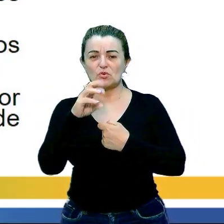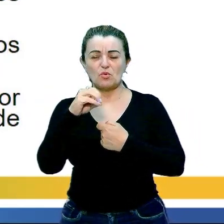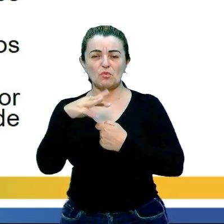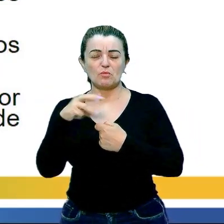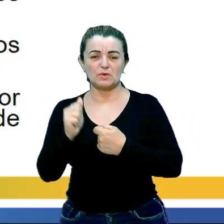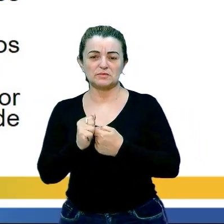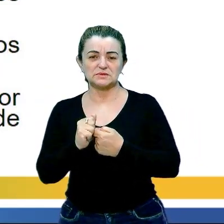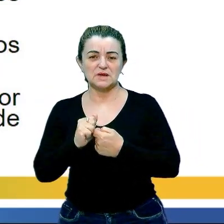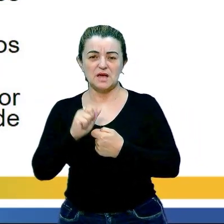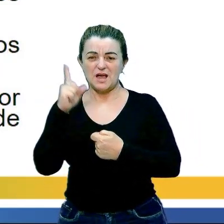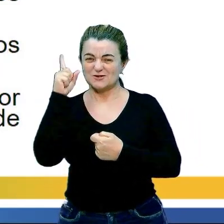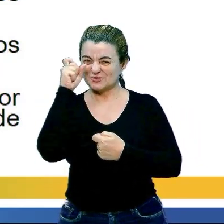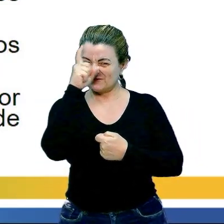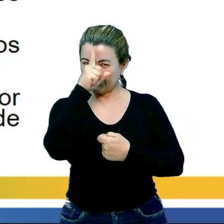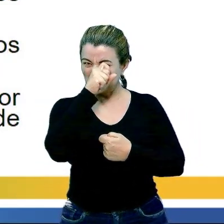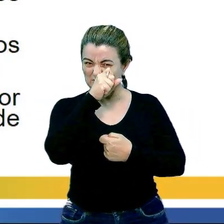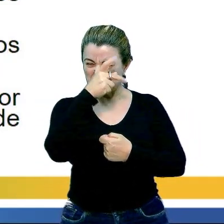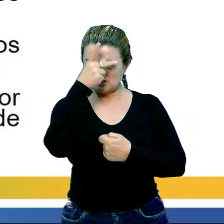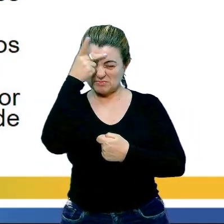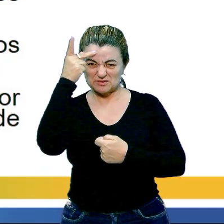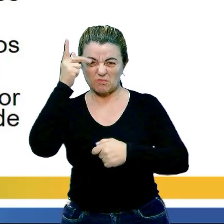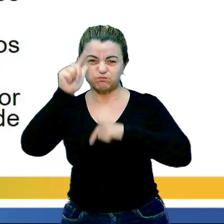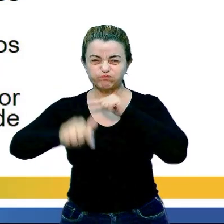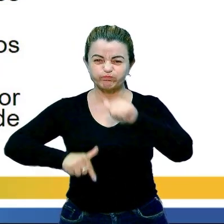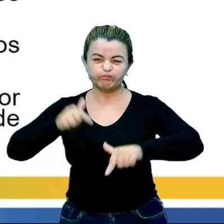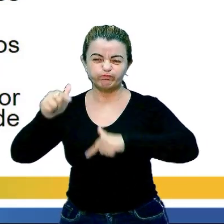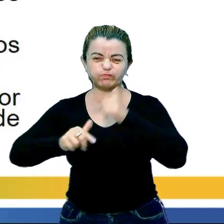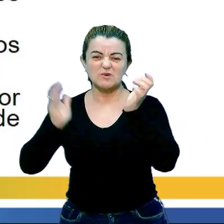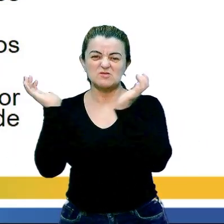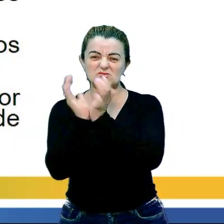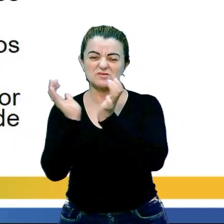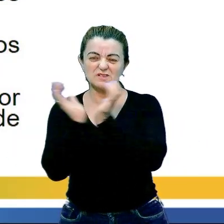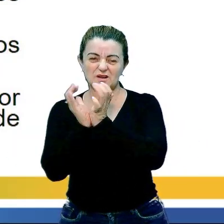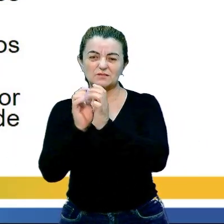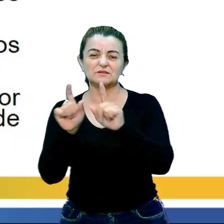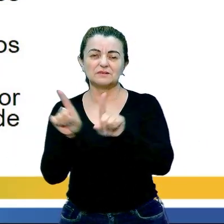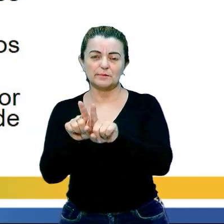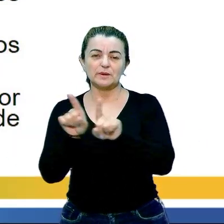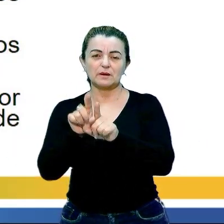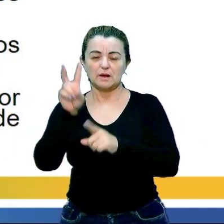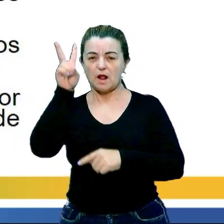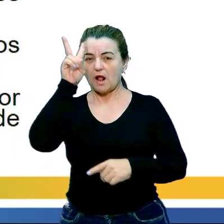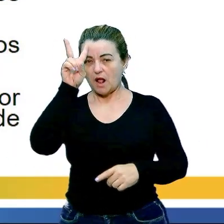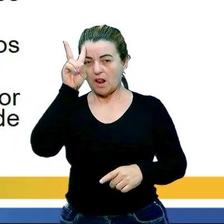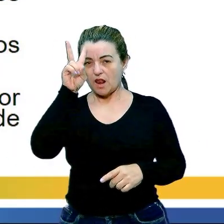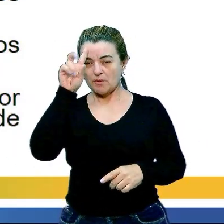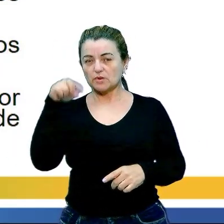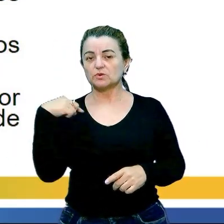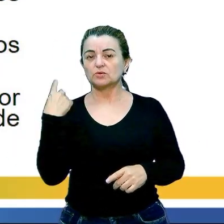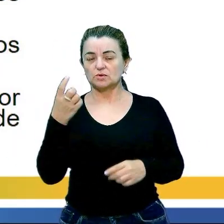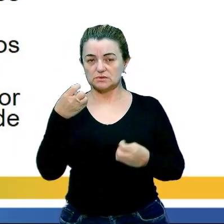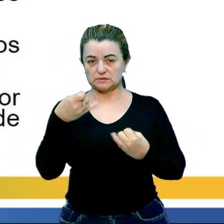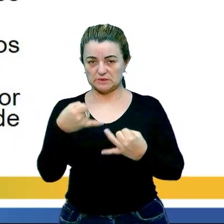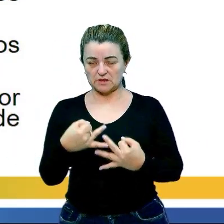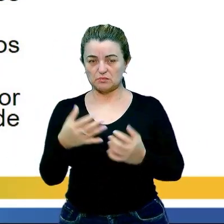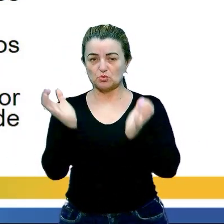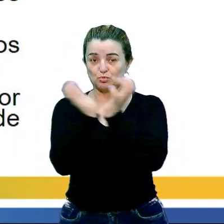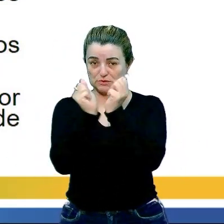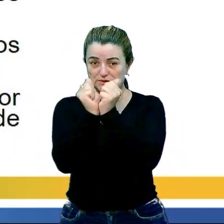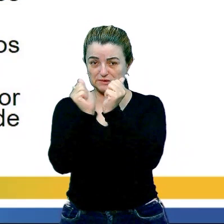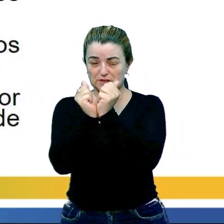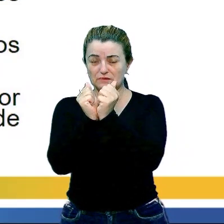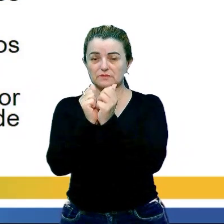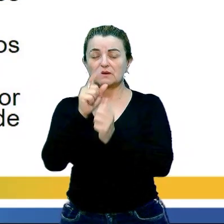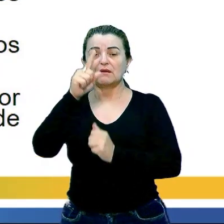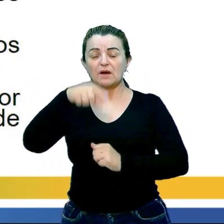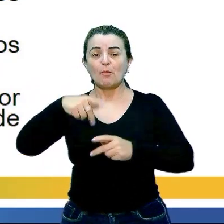A escassez de escravos, né? Lembrem lá da nossa outra aula de República que nós falamos que os escravos se tornaram a maior